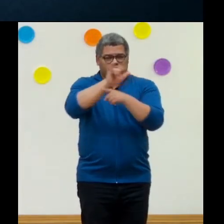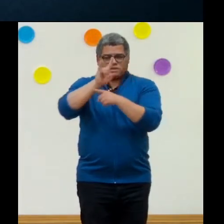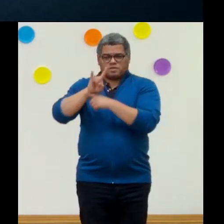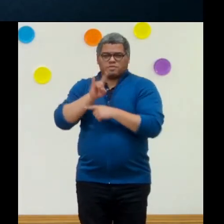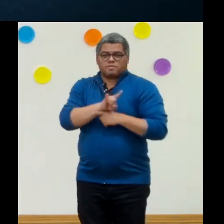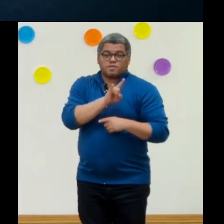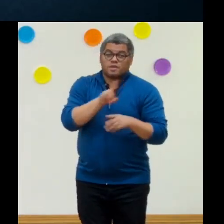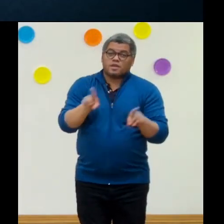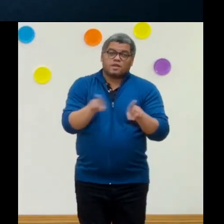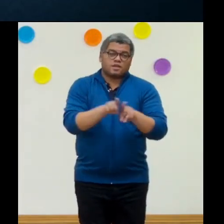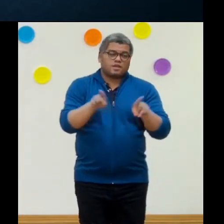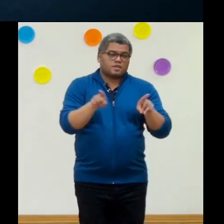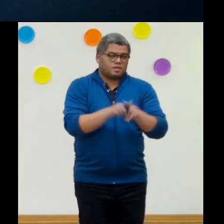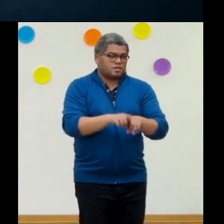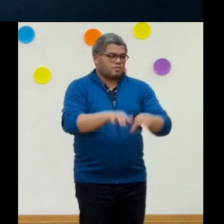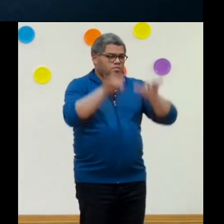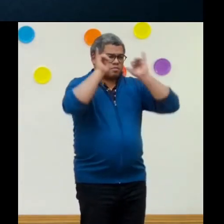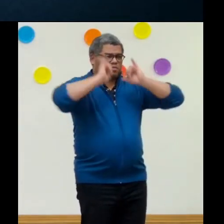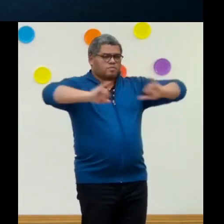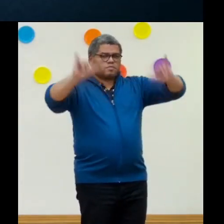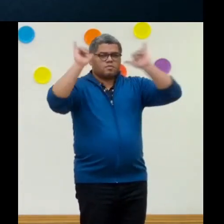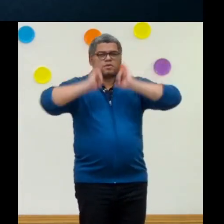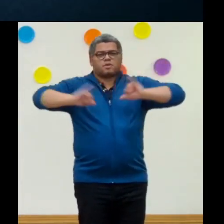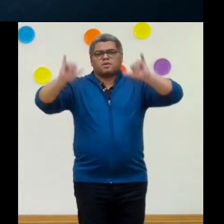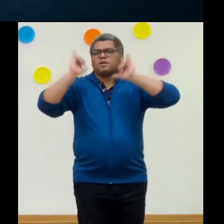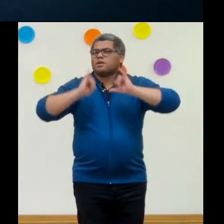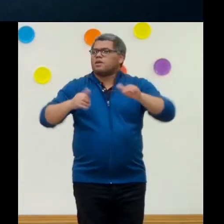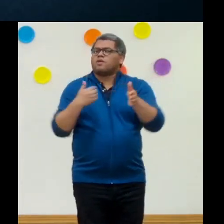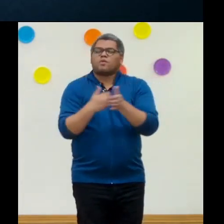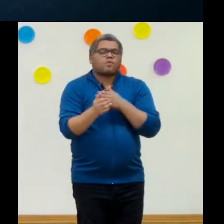comerciais. Qualquer produto tem um